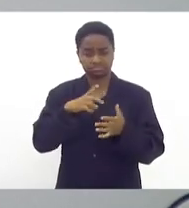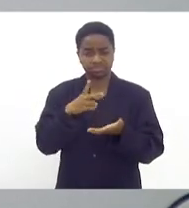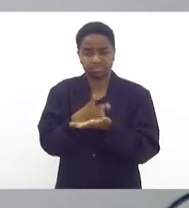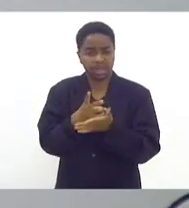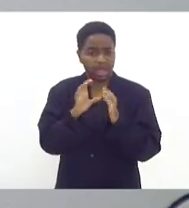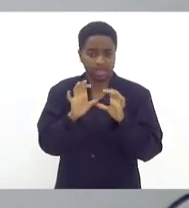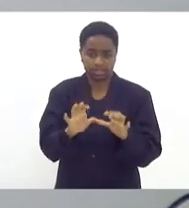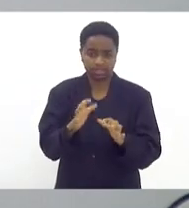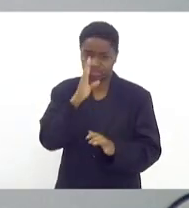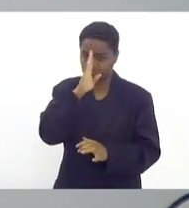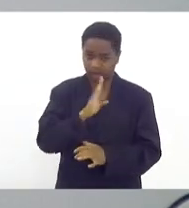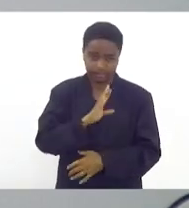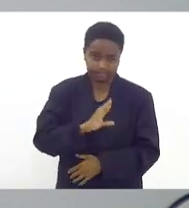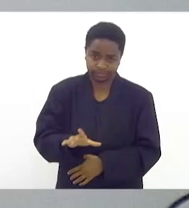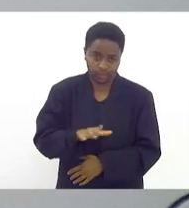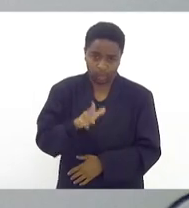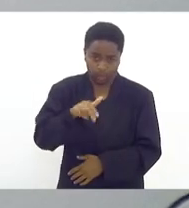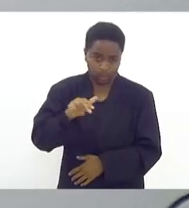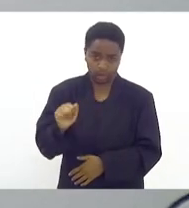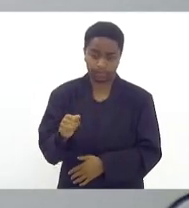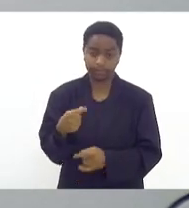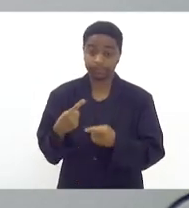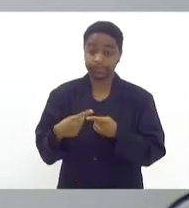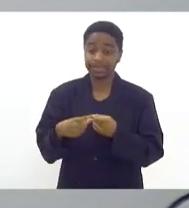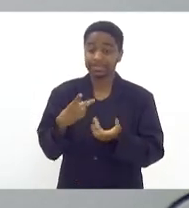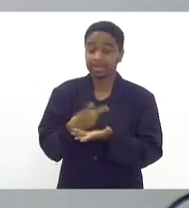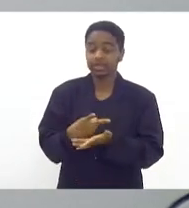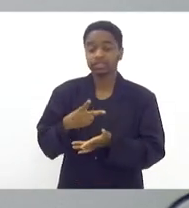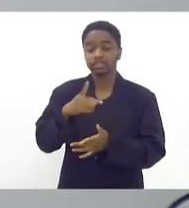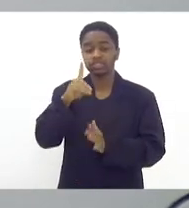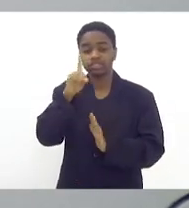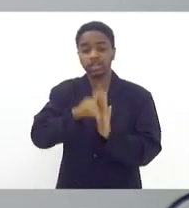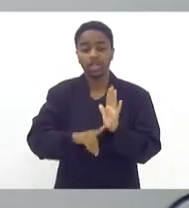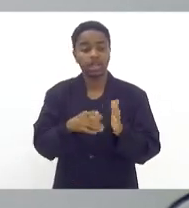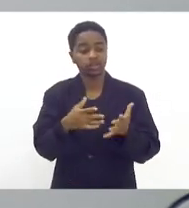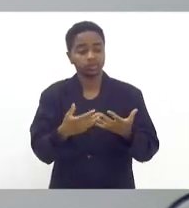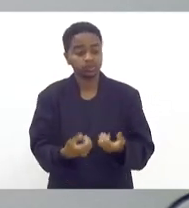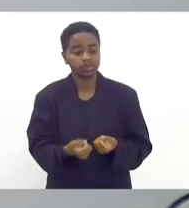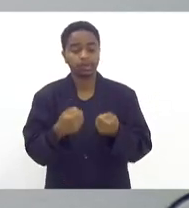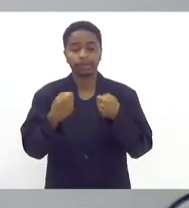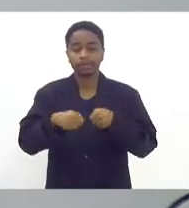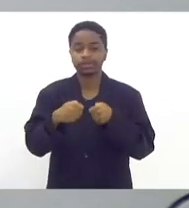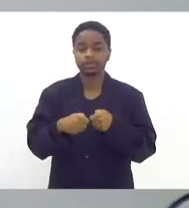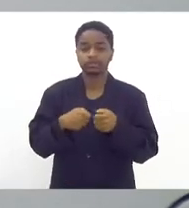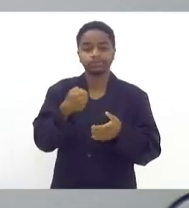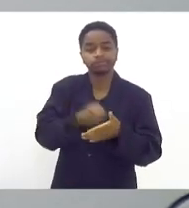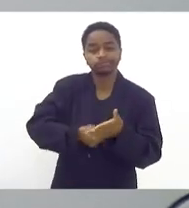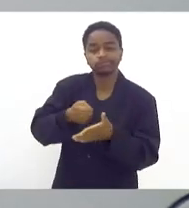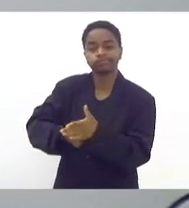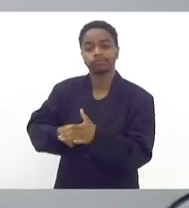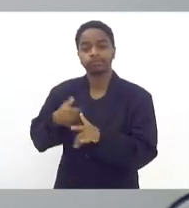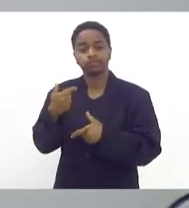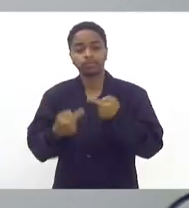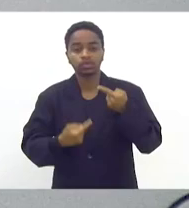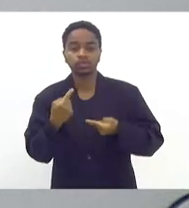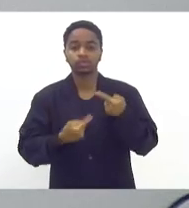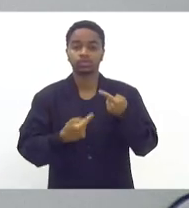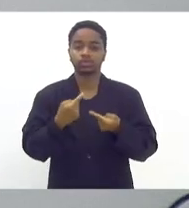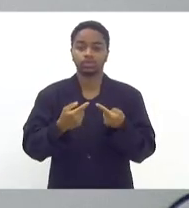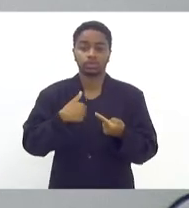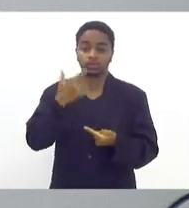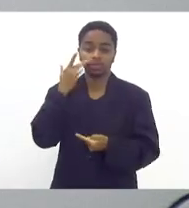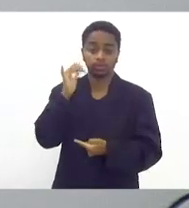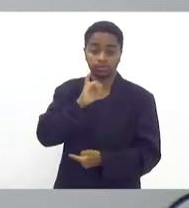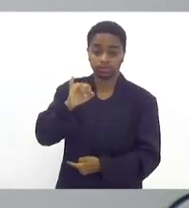vem de graça cada direito é conquistado né é debatido é desafiado e não sei se se